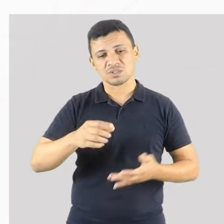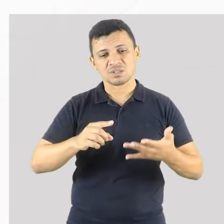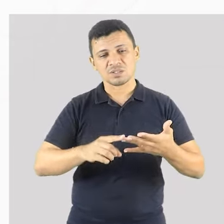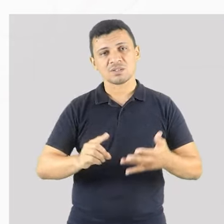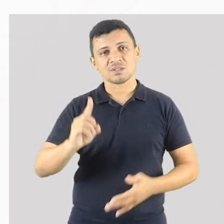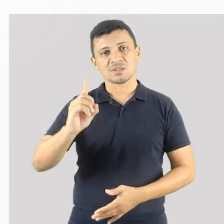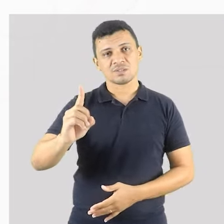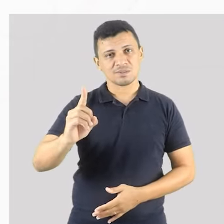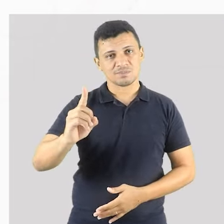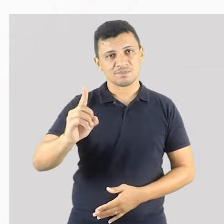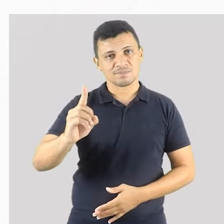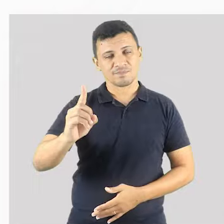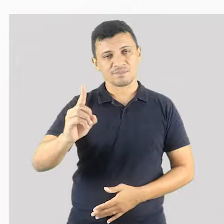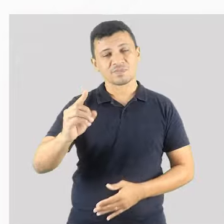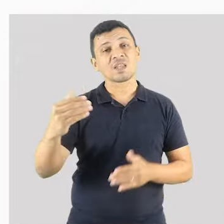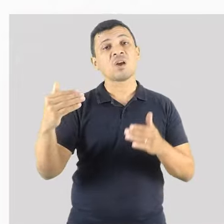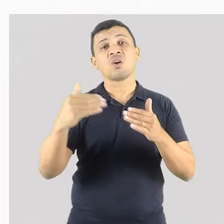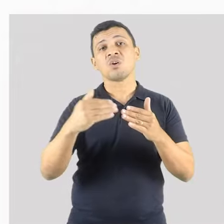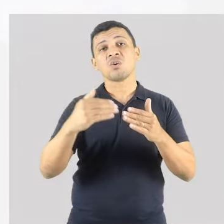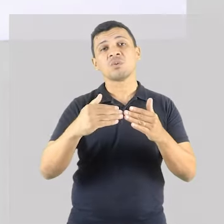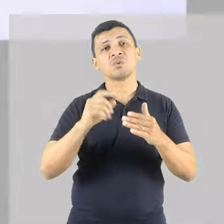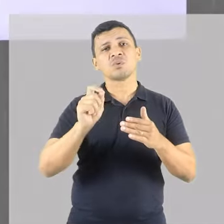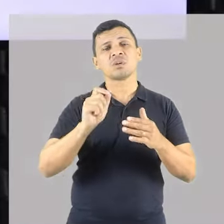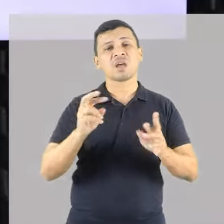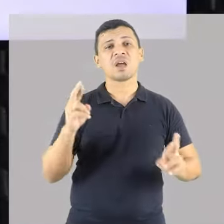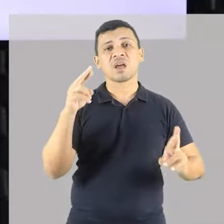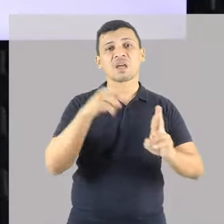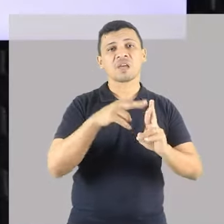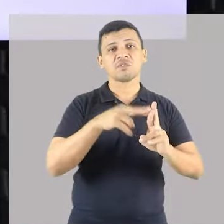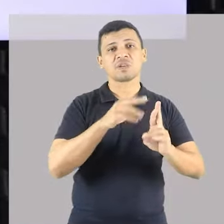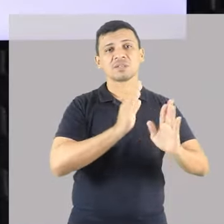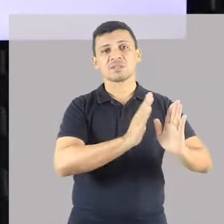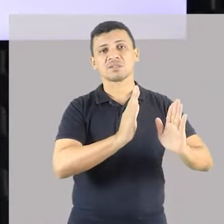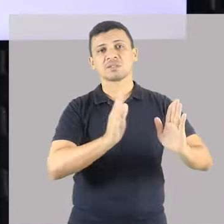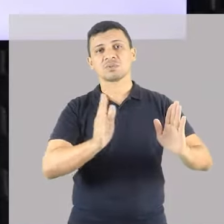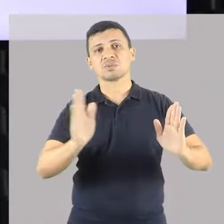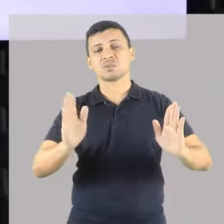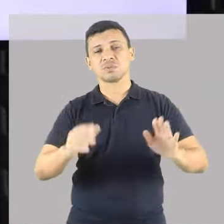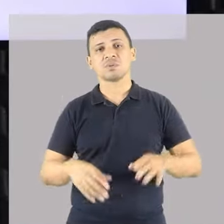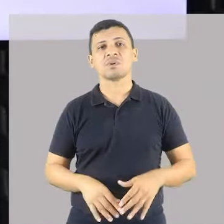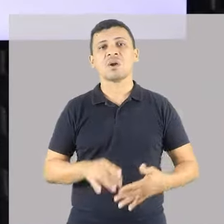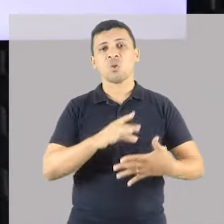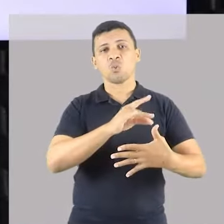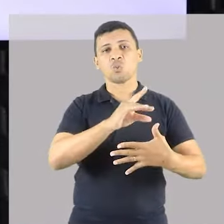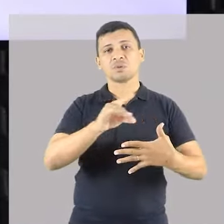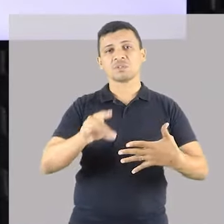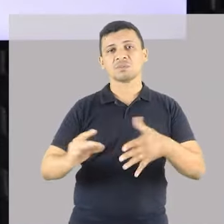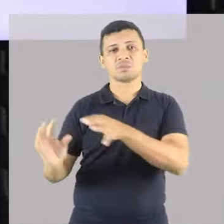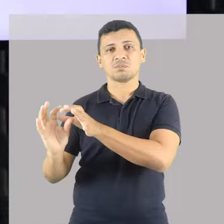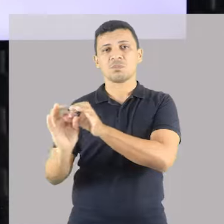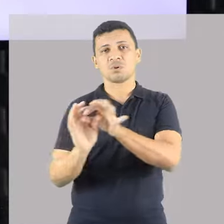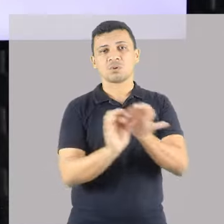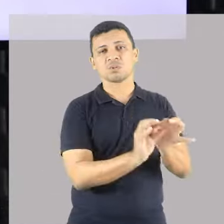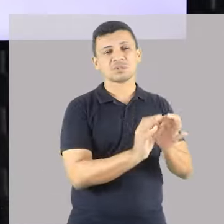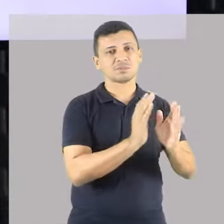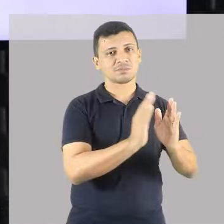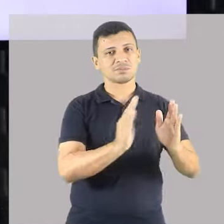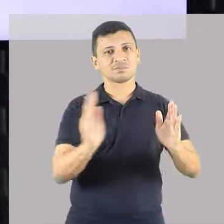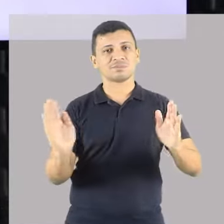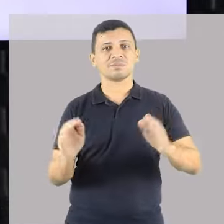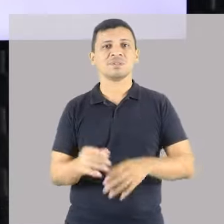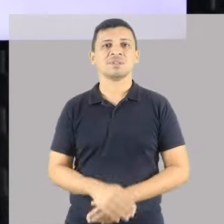d de dado associando aí uma referência sequencial um elemento de coesão sequencial